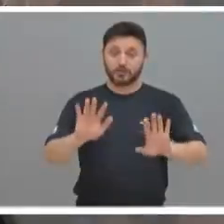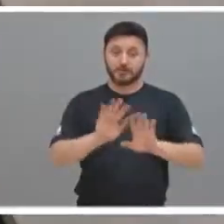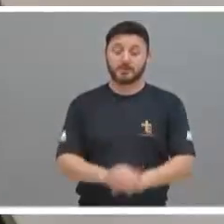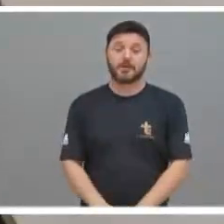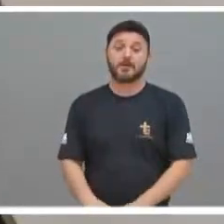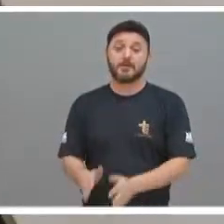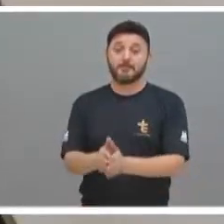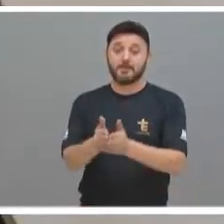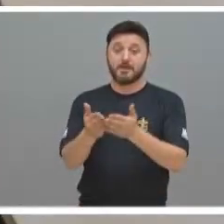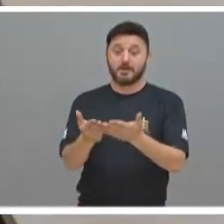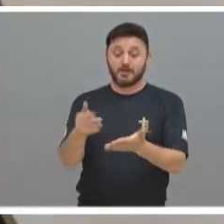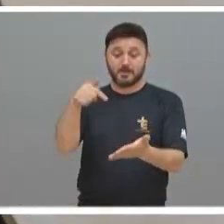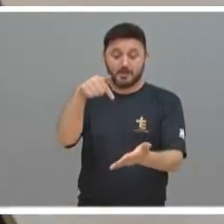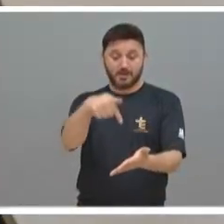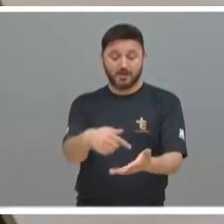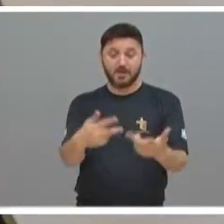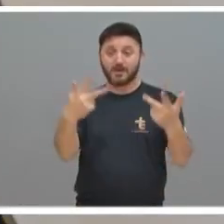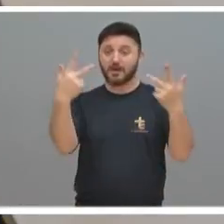brasa.